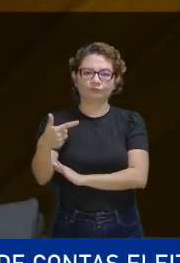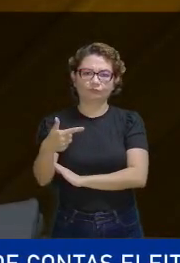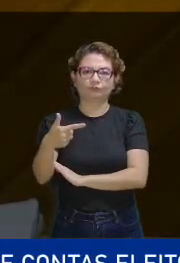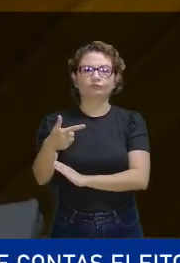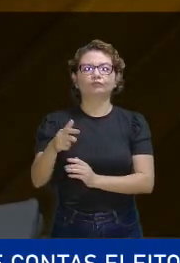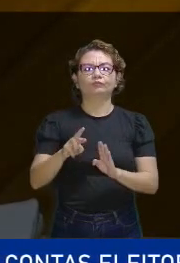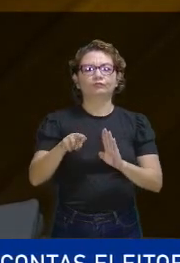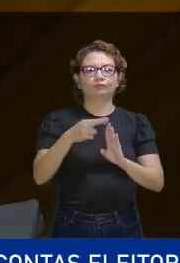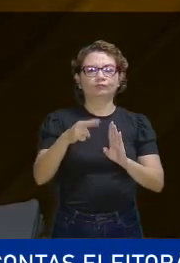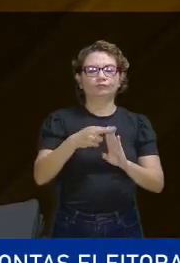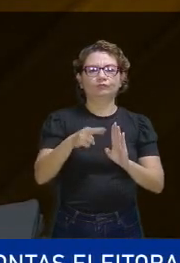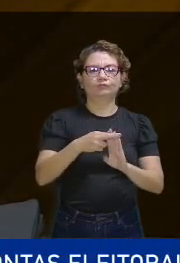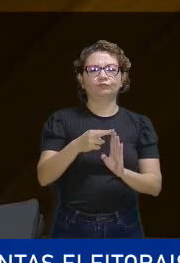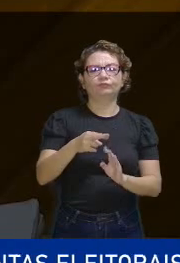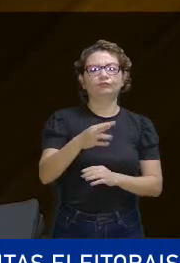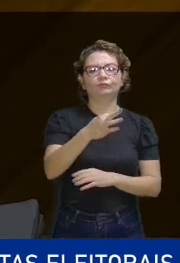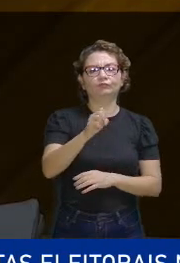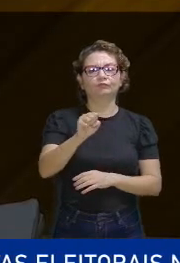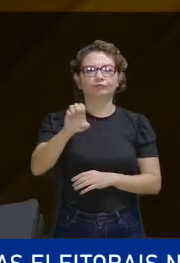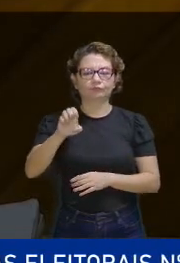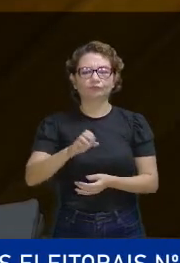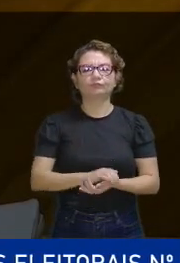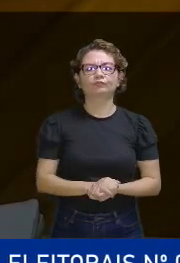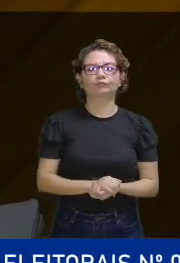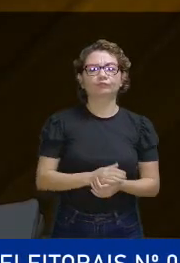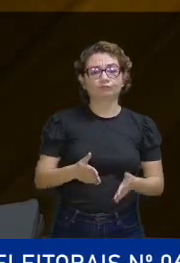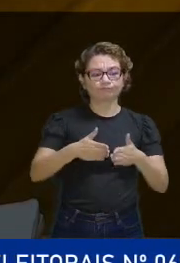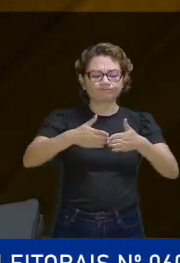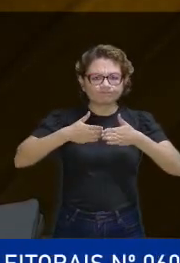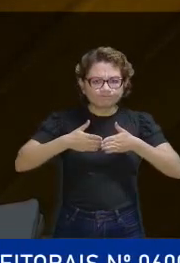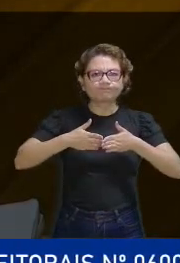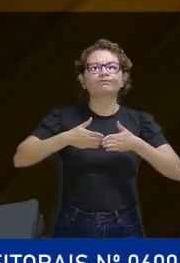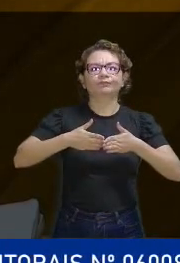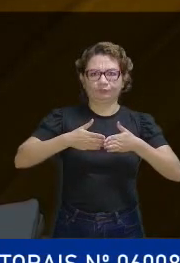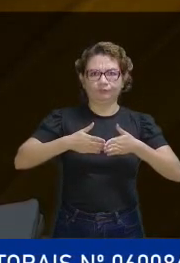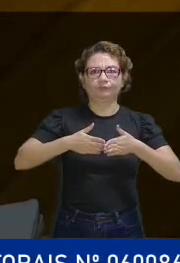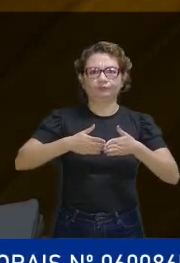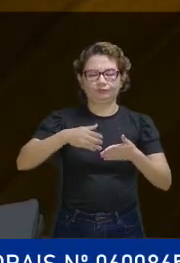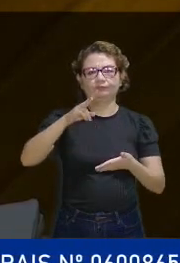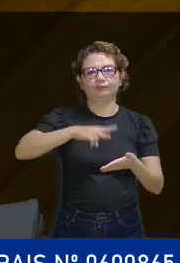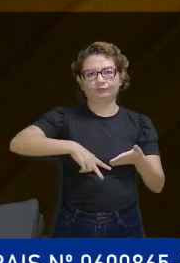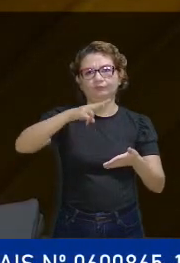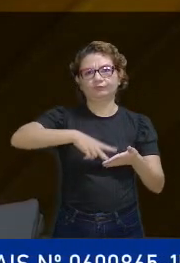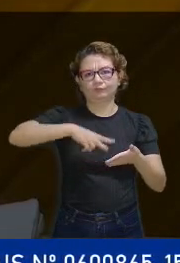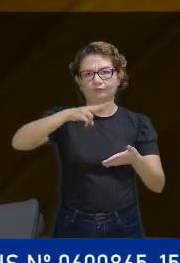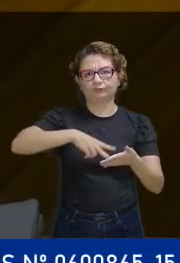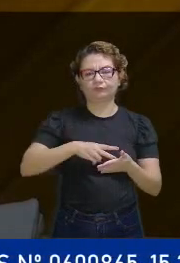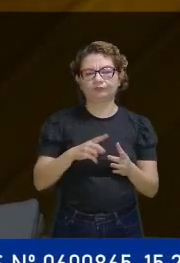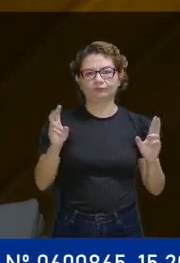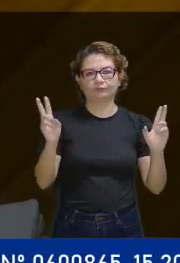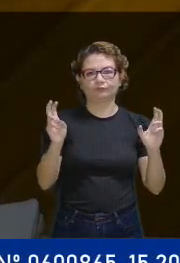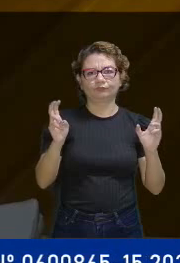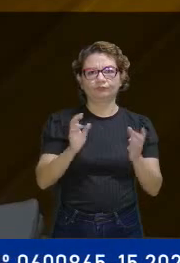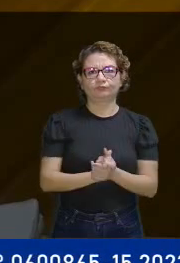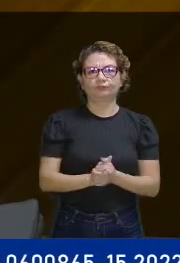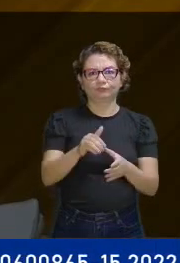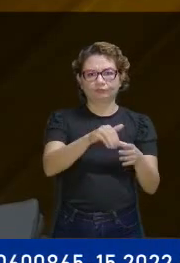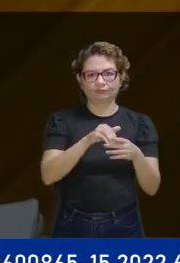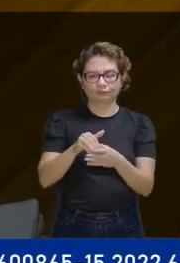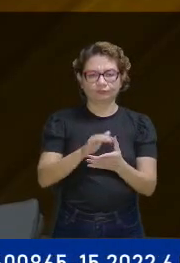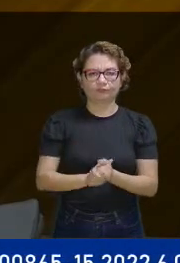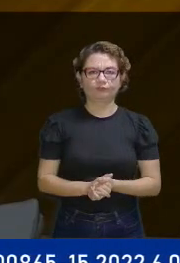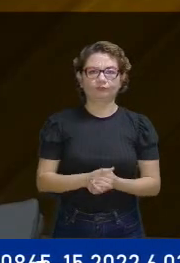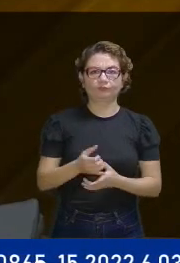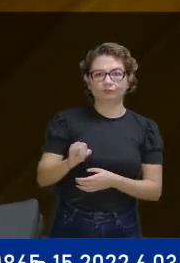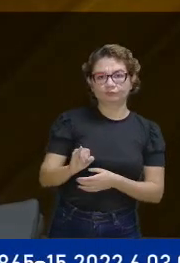Resolução 23.607. Então, peço vênias para poder ler um trecho do acordo em que se fala que, conforme se depreende do